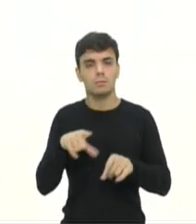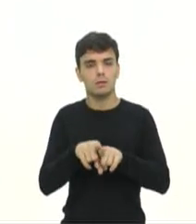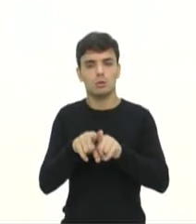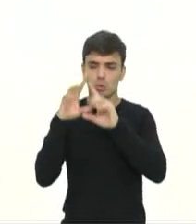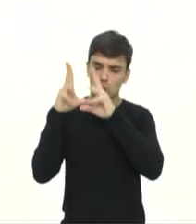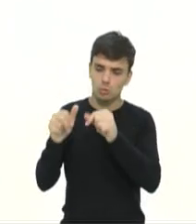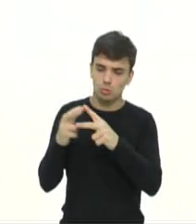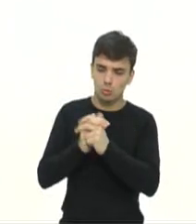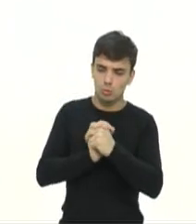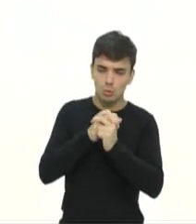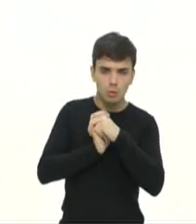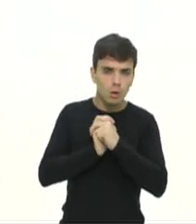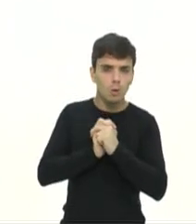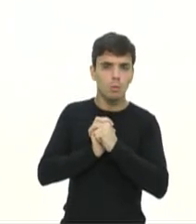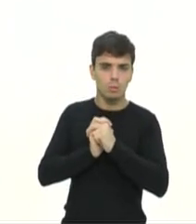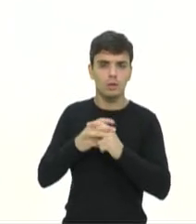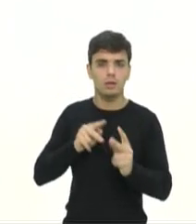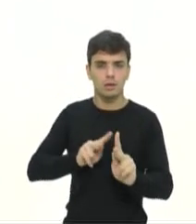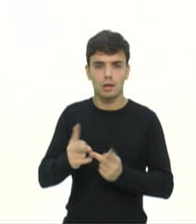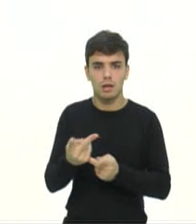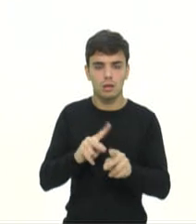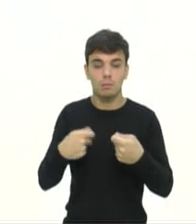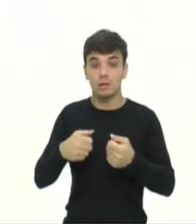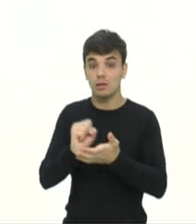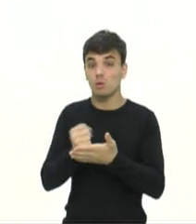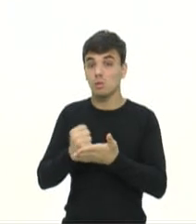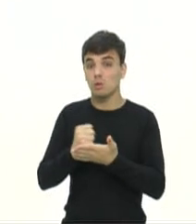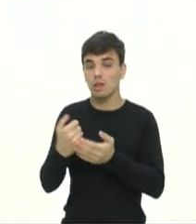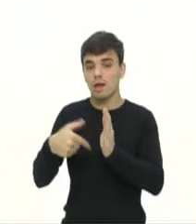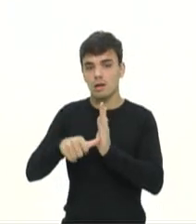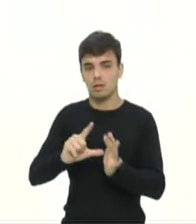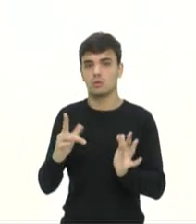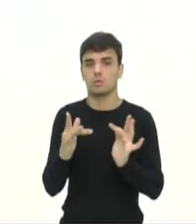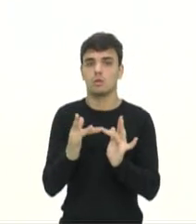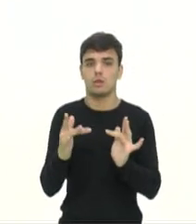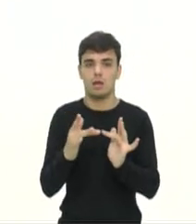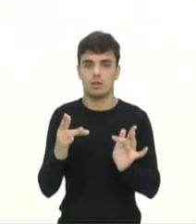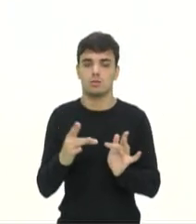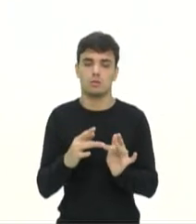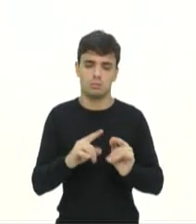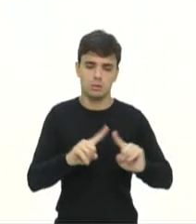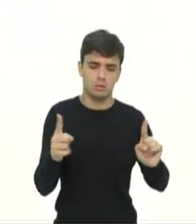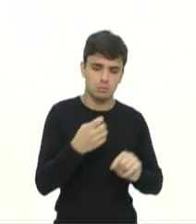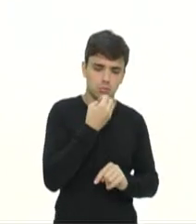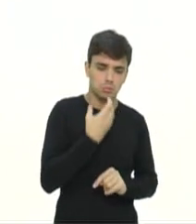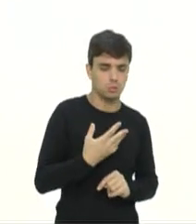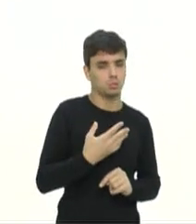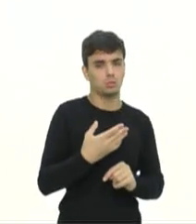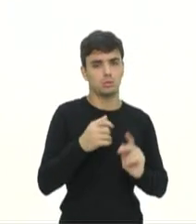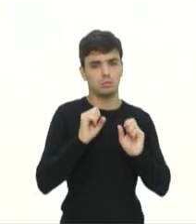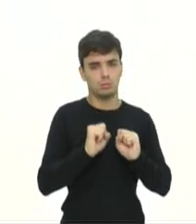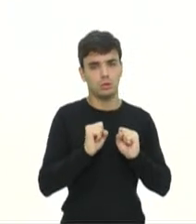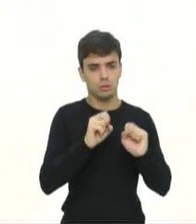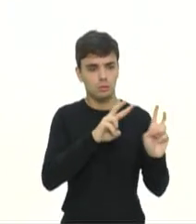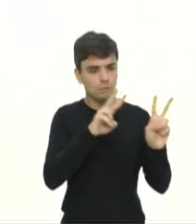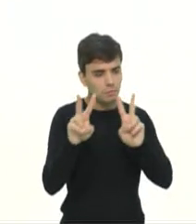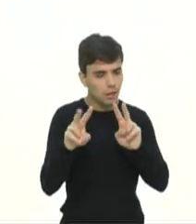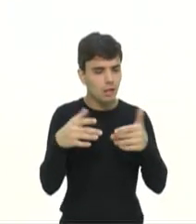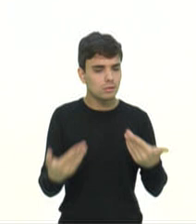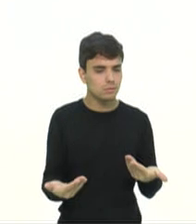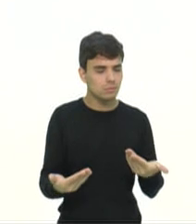ser controlados precisamente antes do contato. Embora seja muito agradável de assistir, o torneio de Karatê